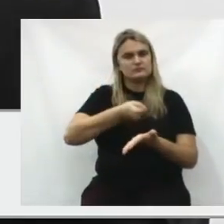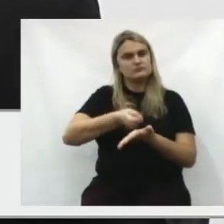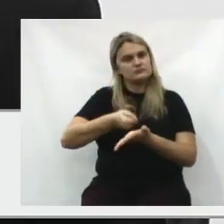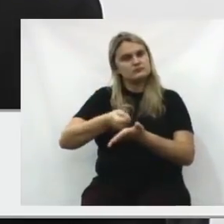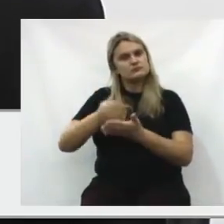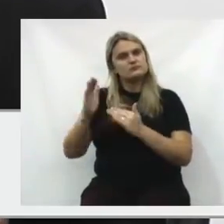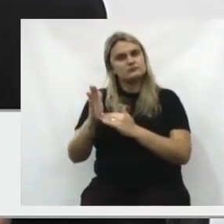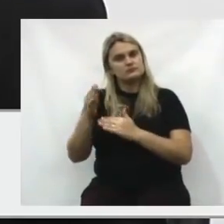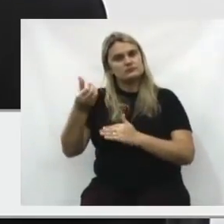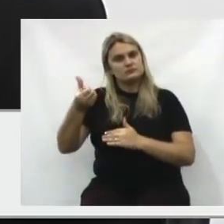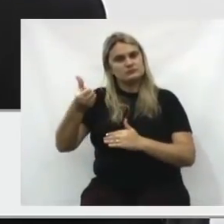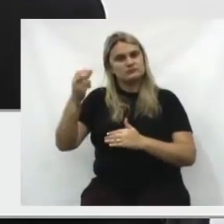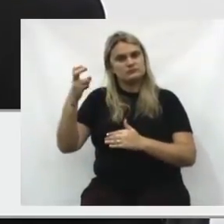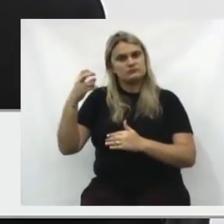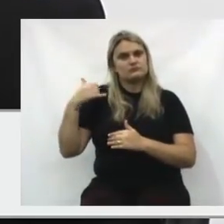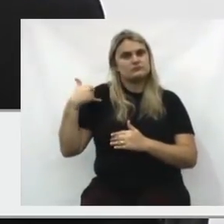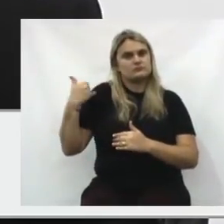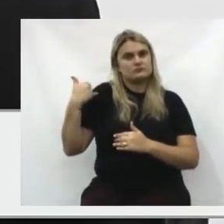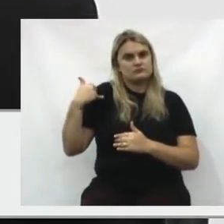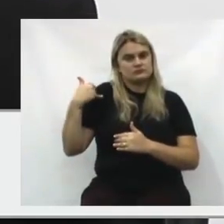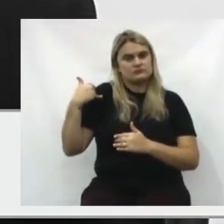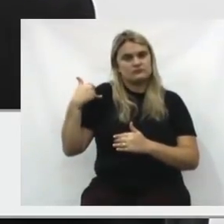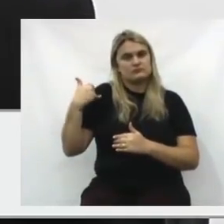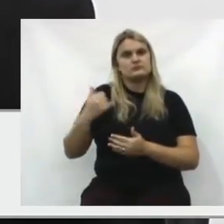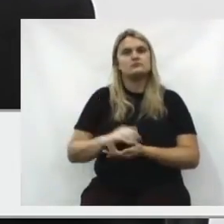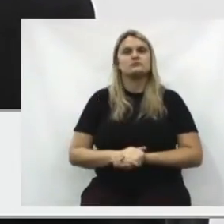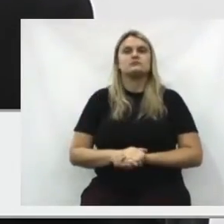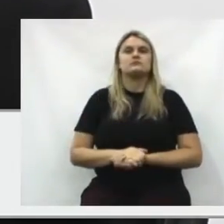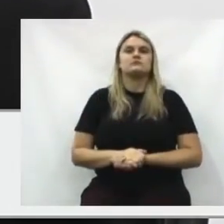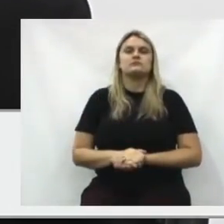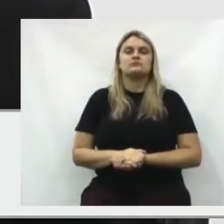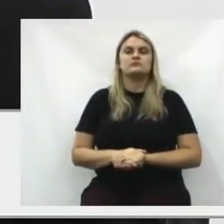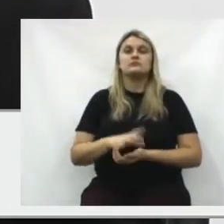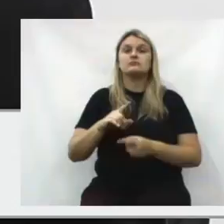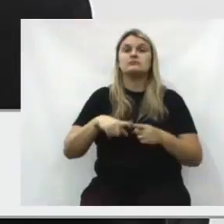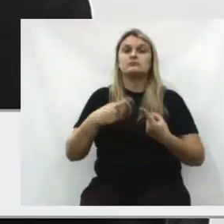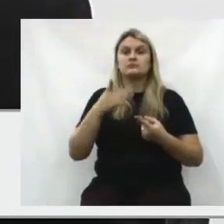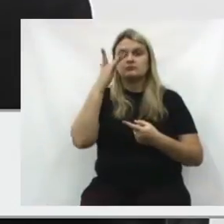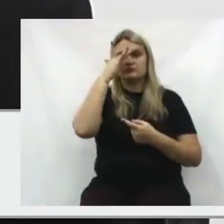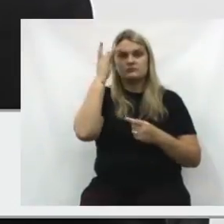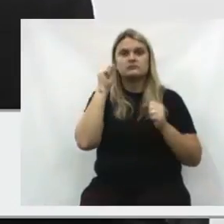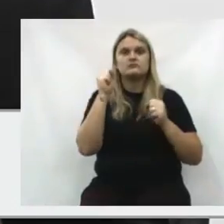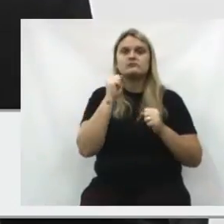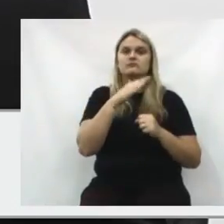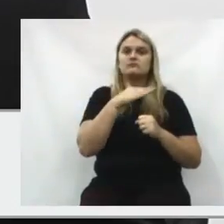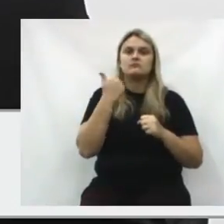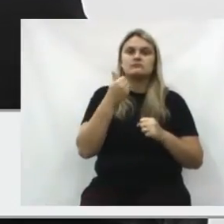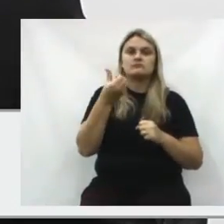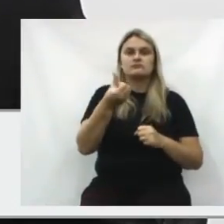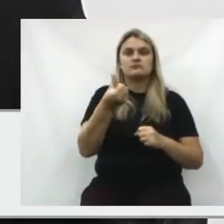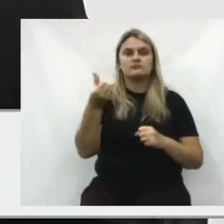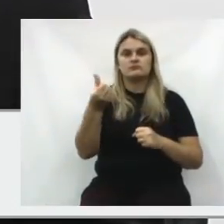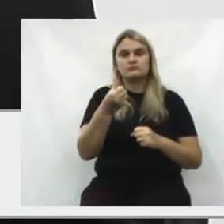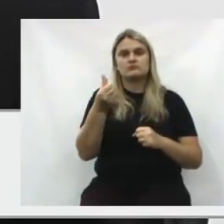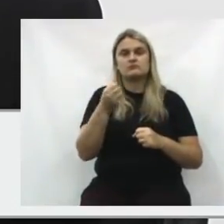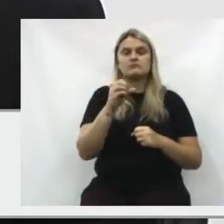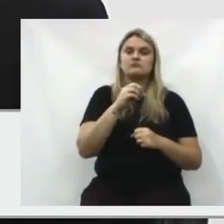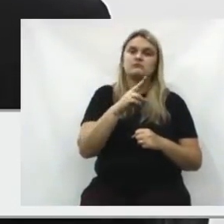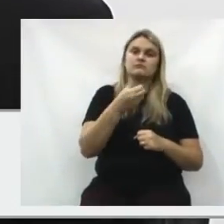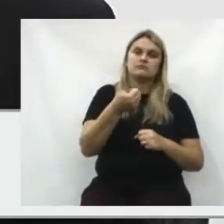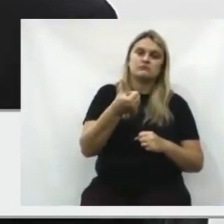pessoas que vão contribuir até os 65 anos de idade, mas a pessoa pode falecer